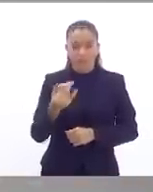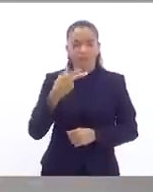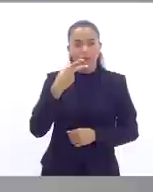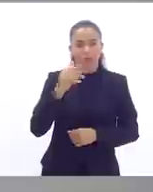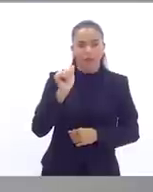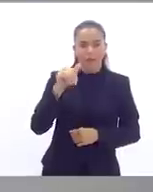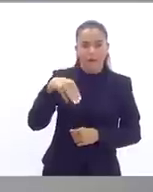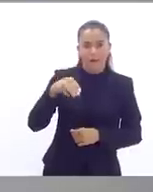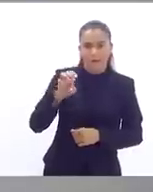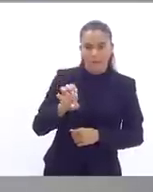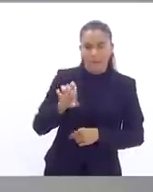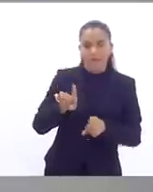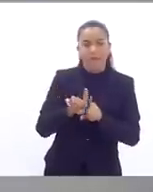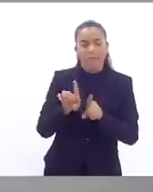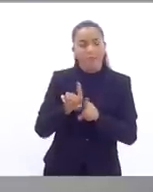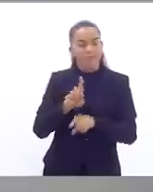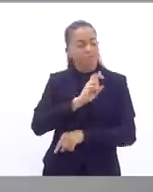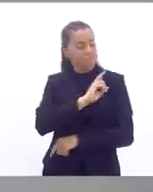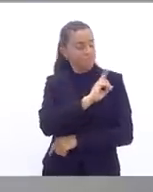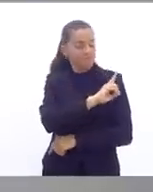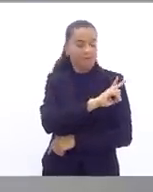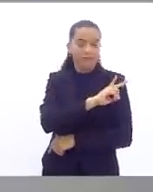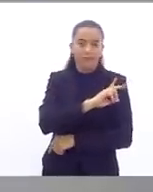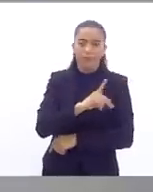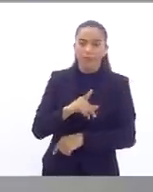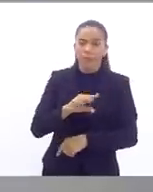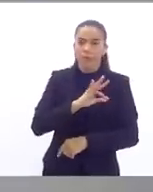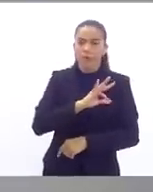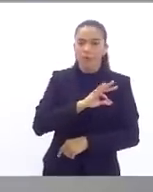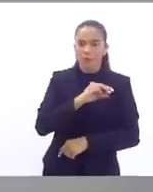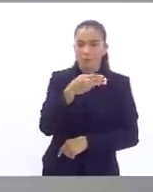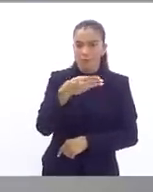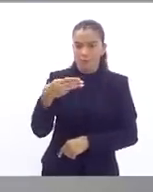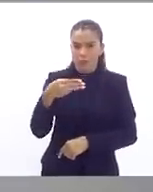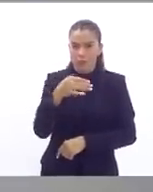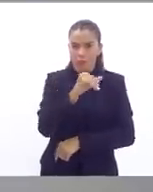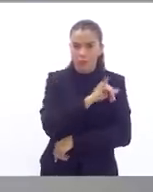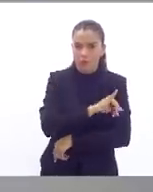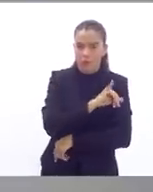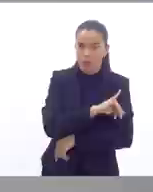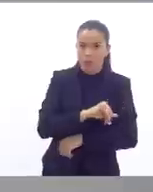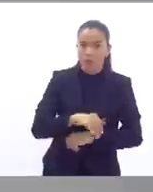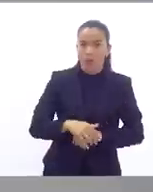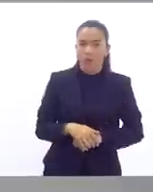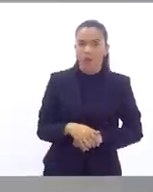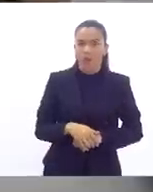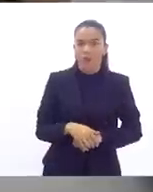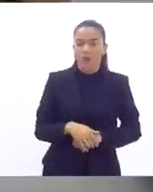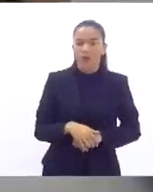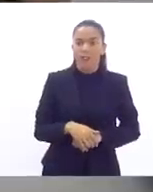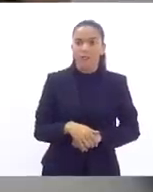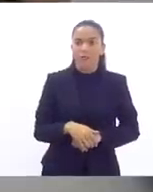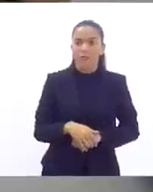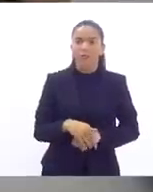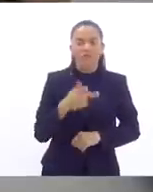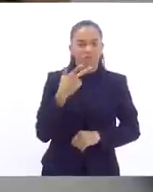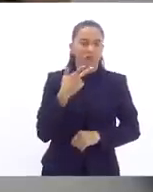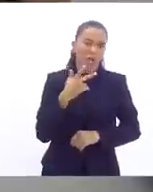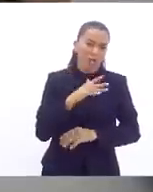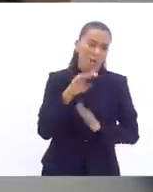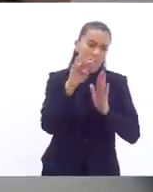dos Oficiais militares do Estado do Rio de Janeiro e também acho que eu já falei todo